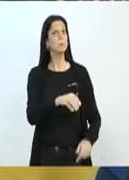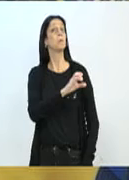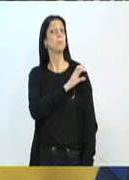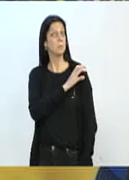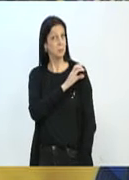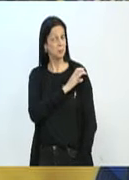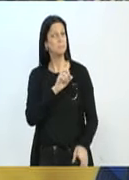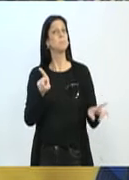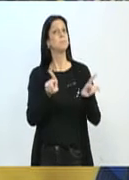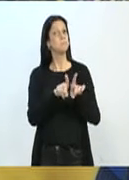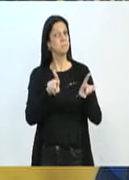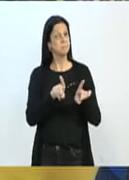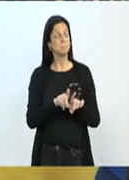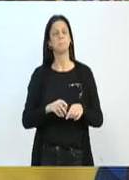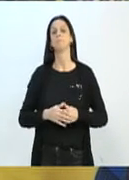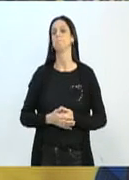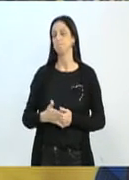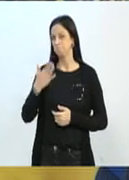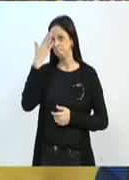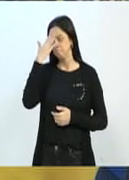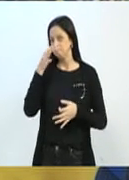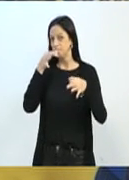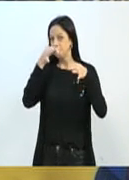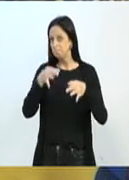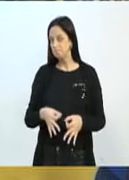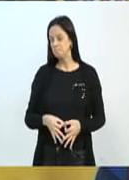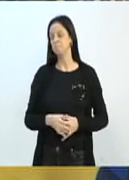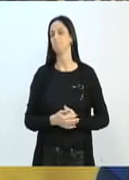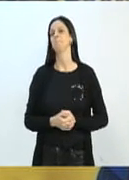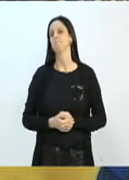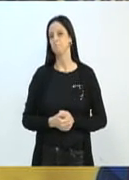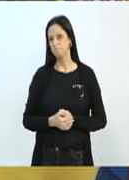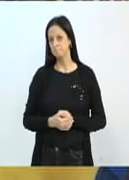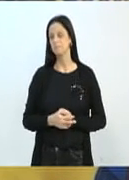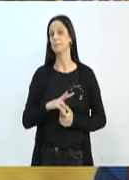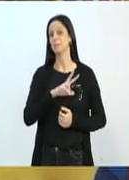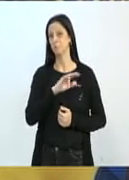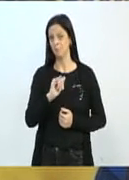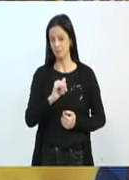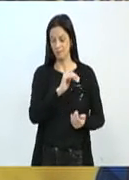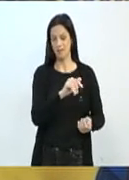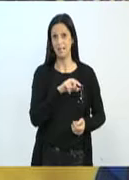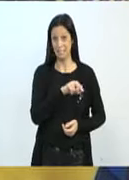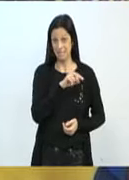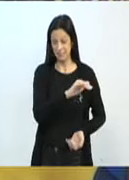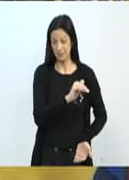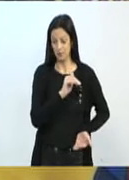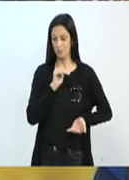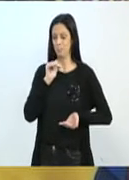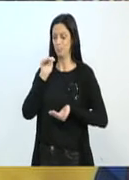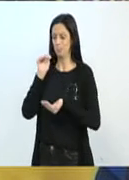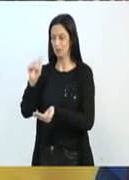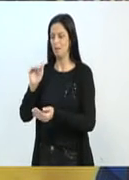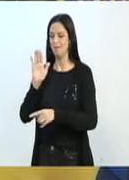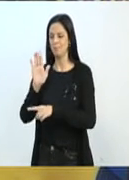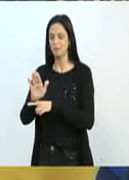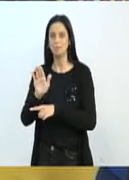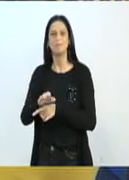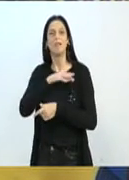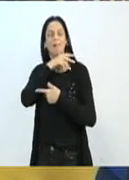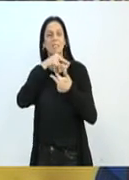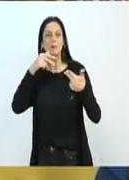Professor Paulo Freire Com certeza vai ser destinado em prol da causa animal